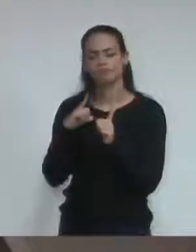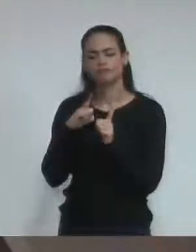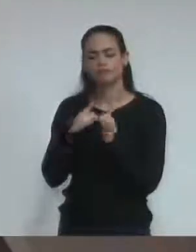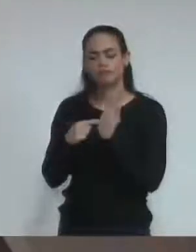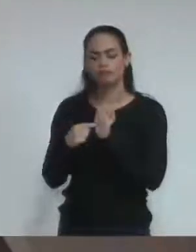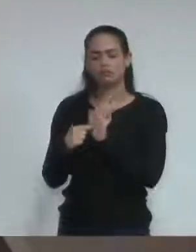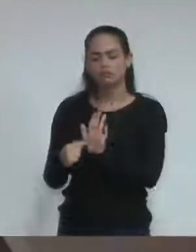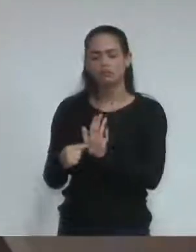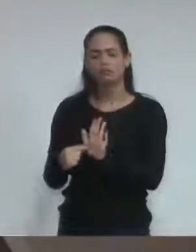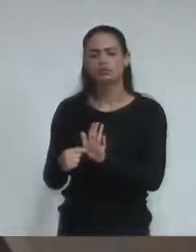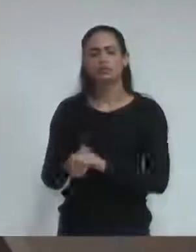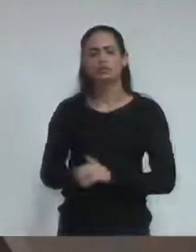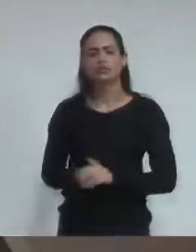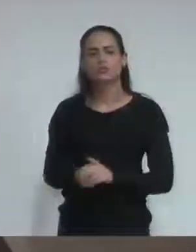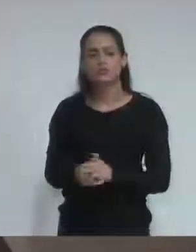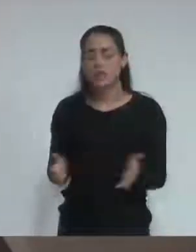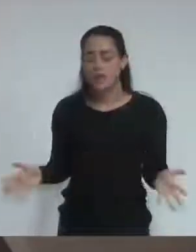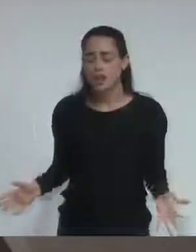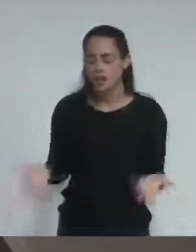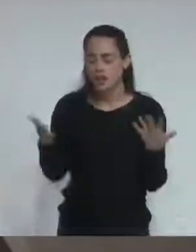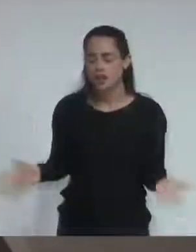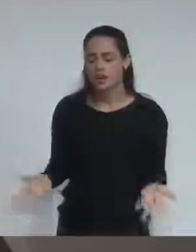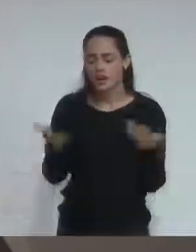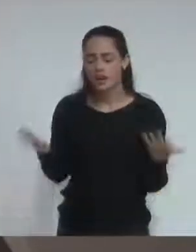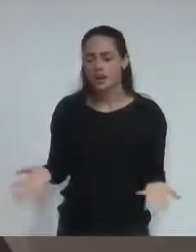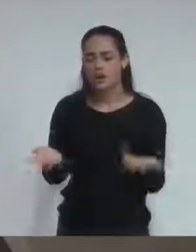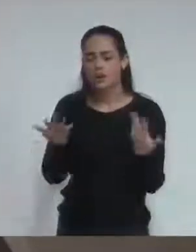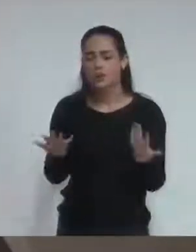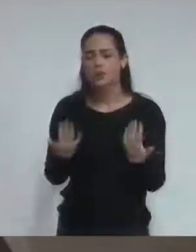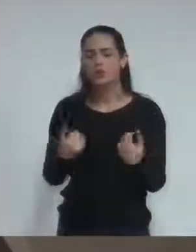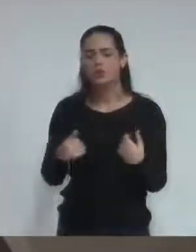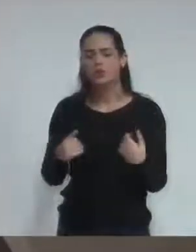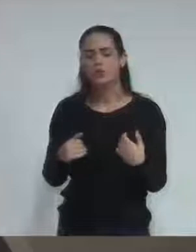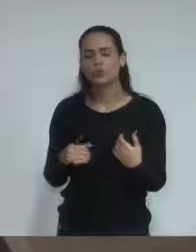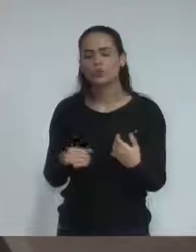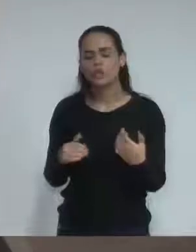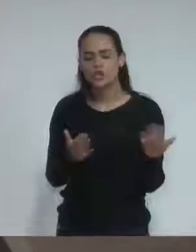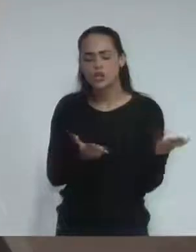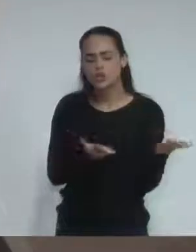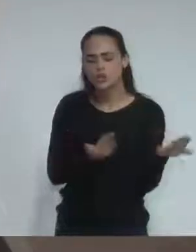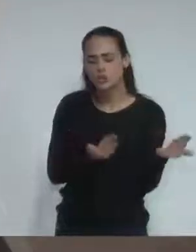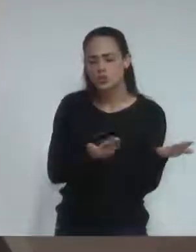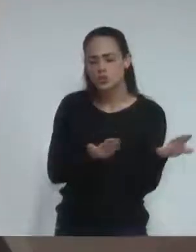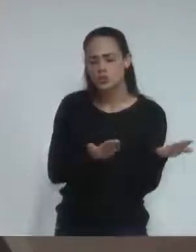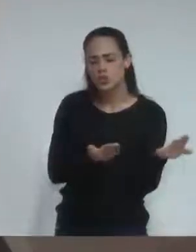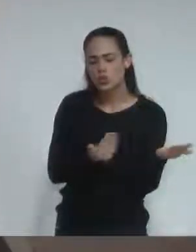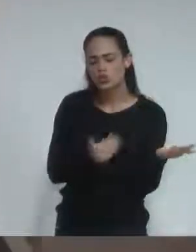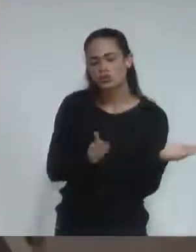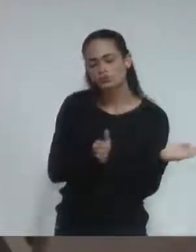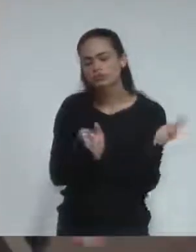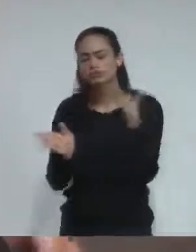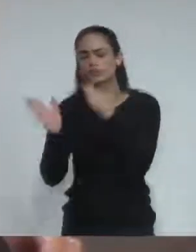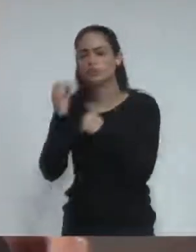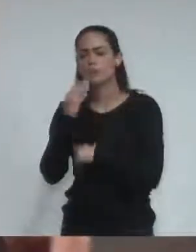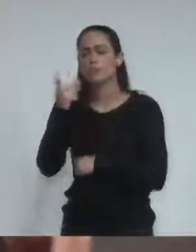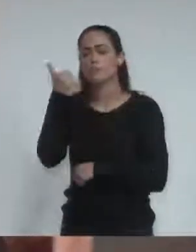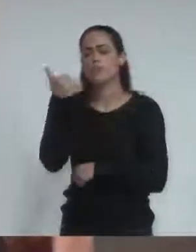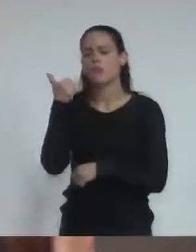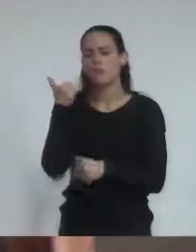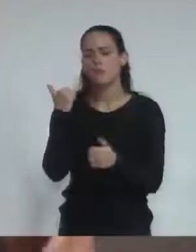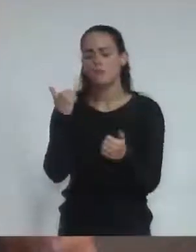de tirar as crianças, né, os jovens e as crianças das coisas ruins, né, das drogas e de tudo mais.